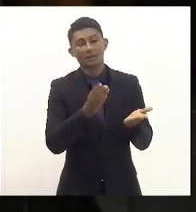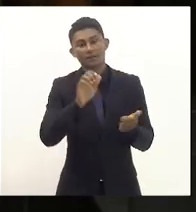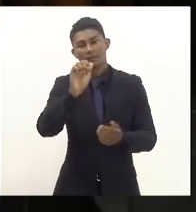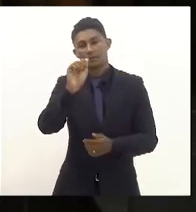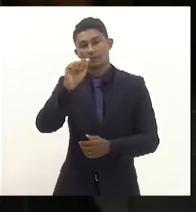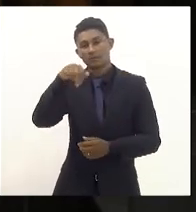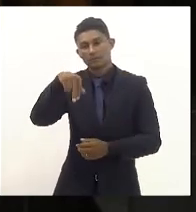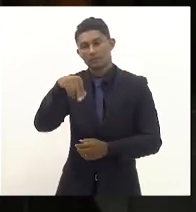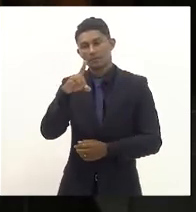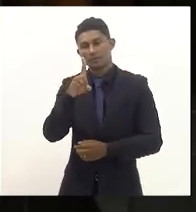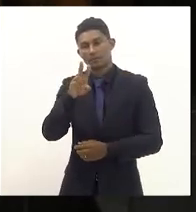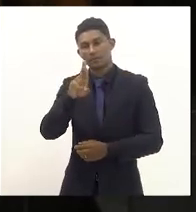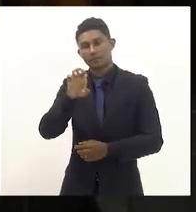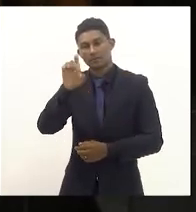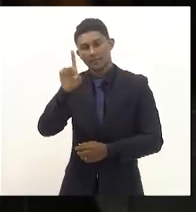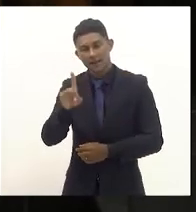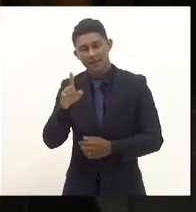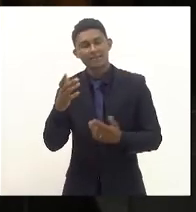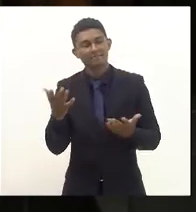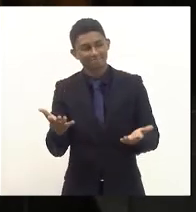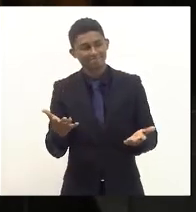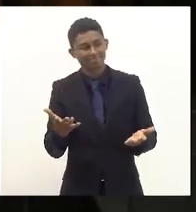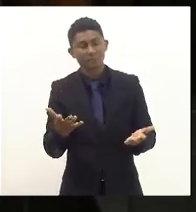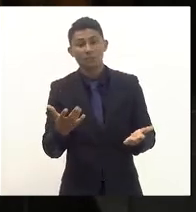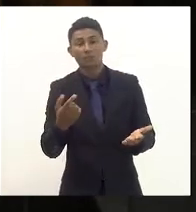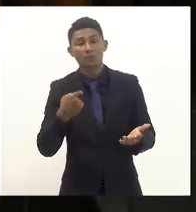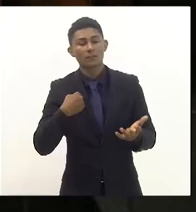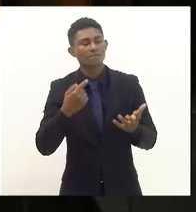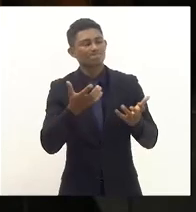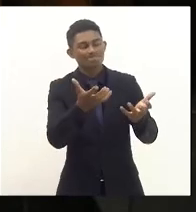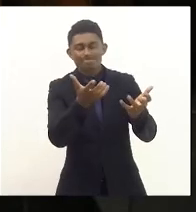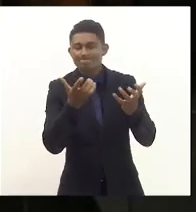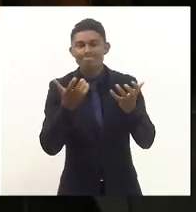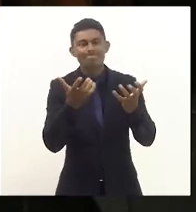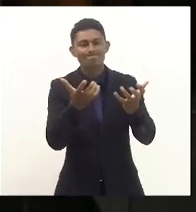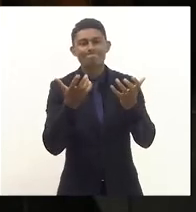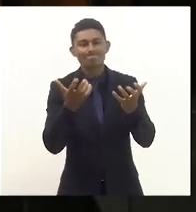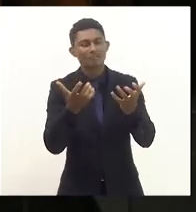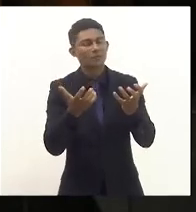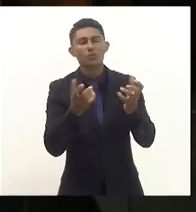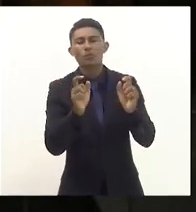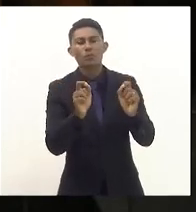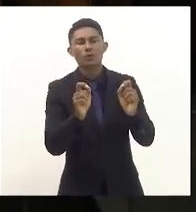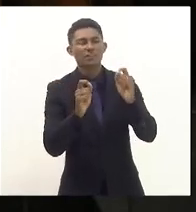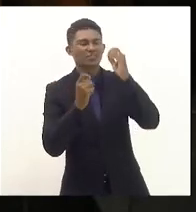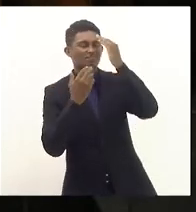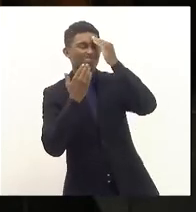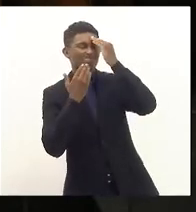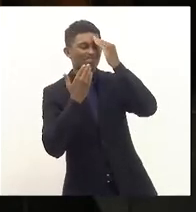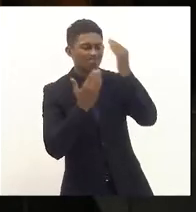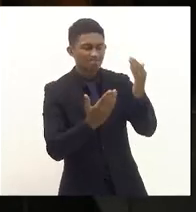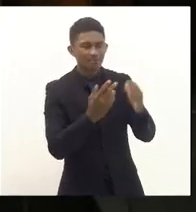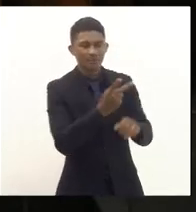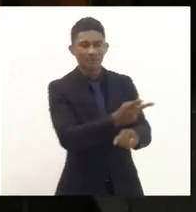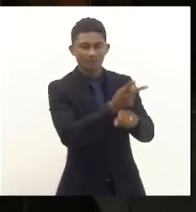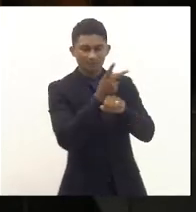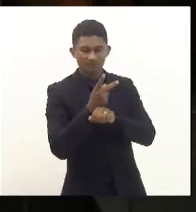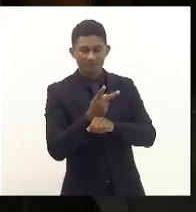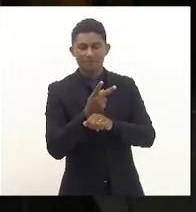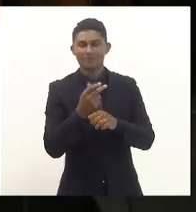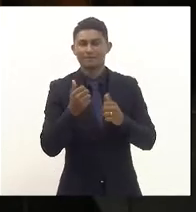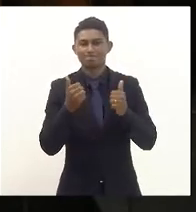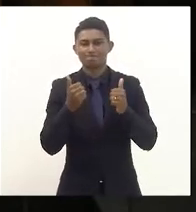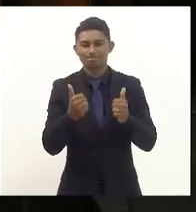André Ceciliano antes de mais nada eu gostaria muitíssimo de agradecer essa comenda é